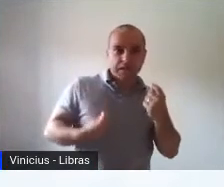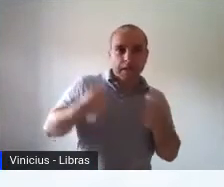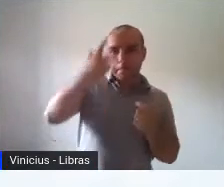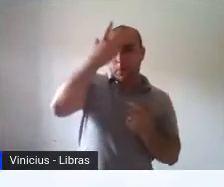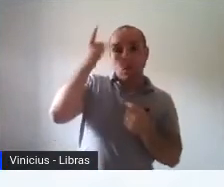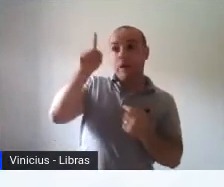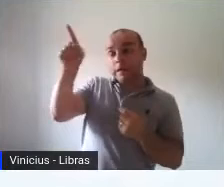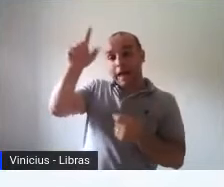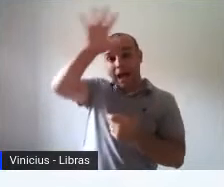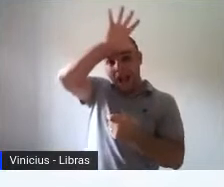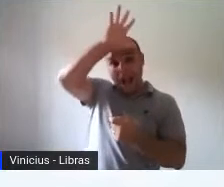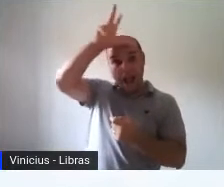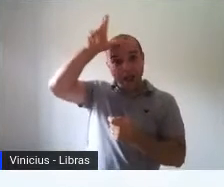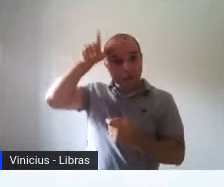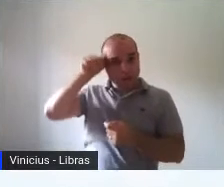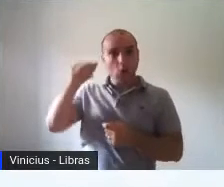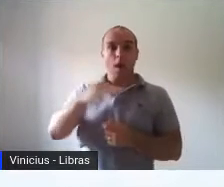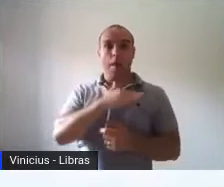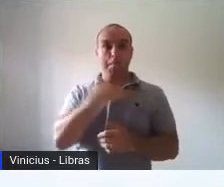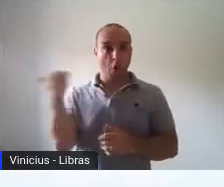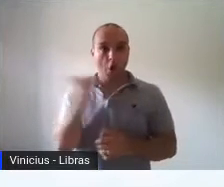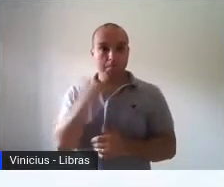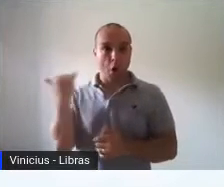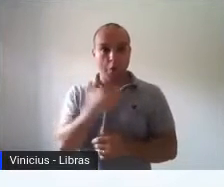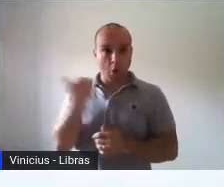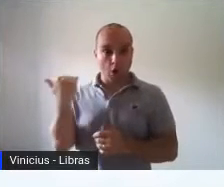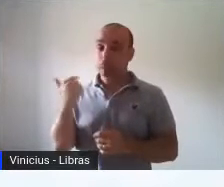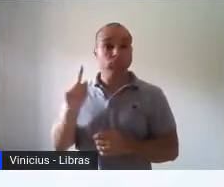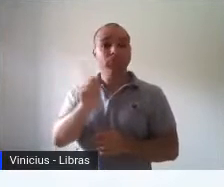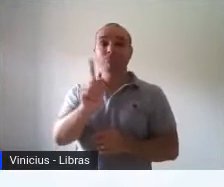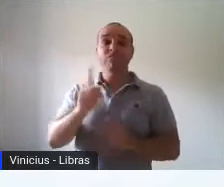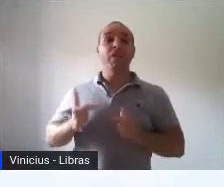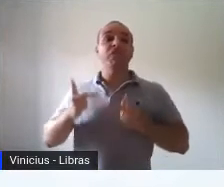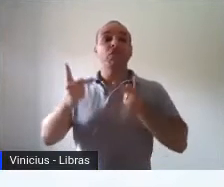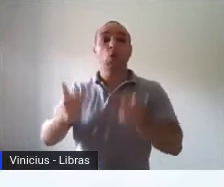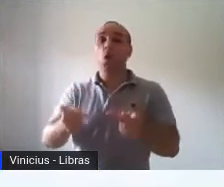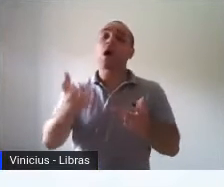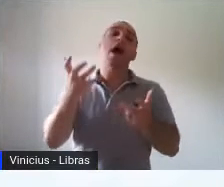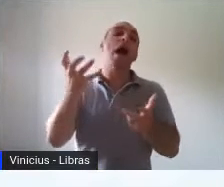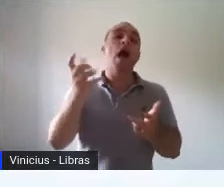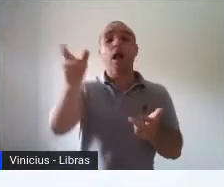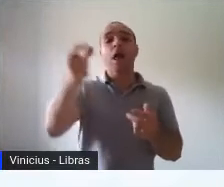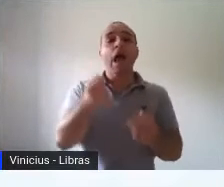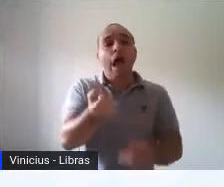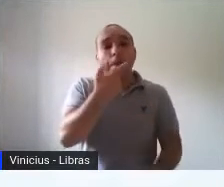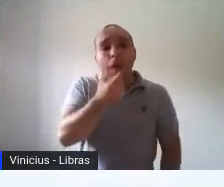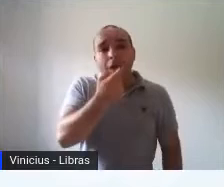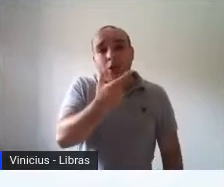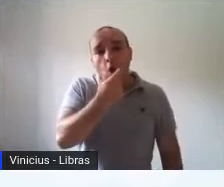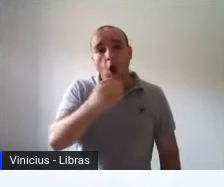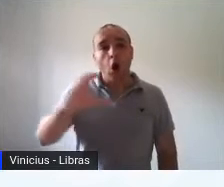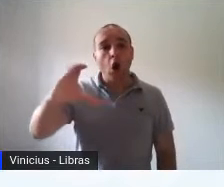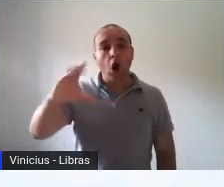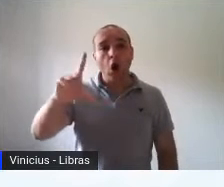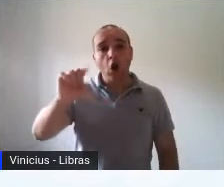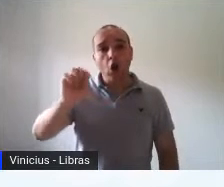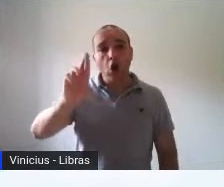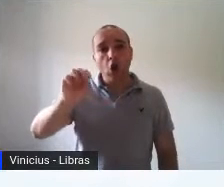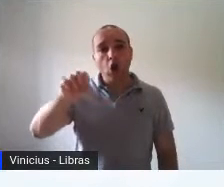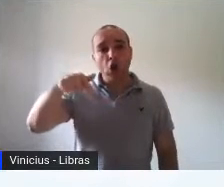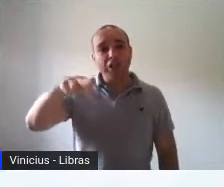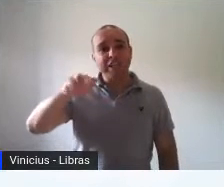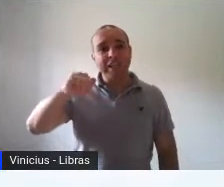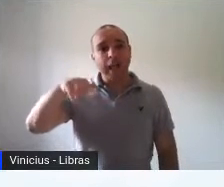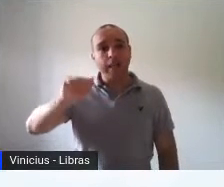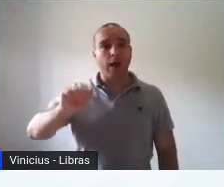o oxigênio que estava em iminente possibilidade de falta, né? Infelizmente, o governo, né, não